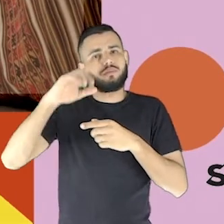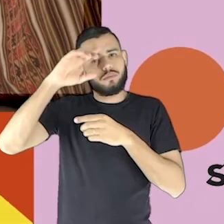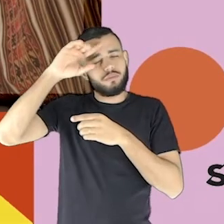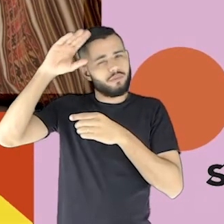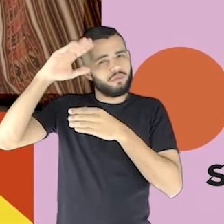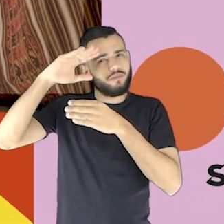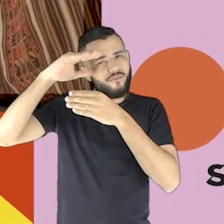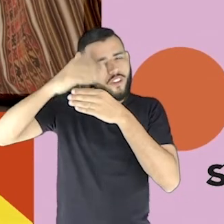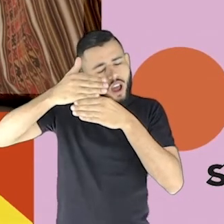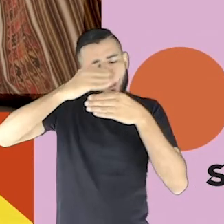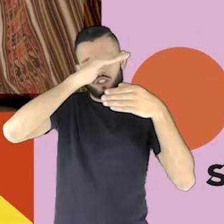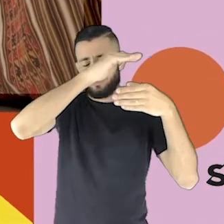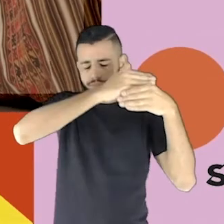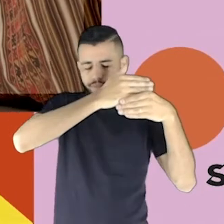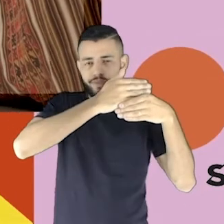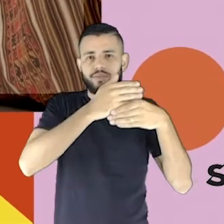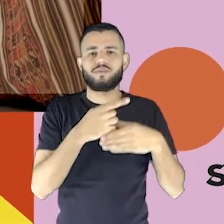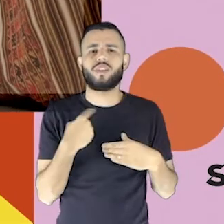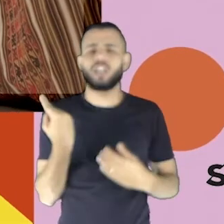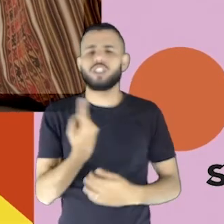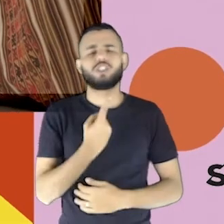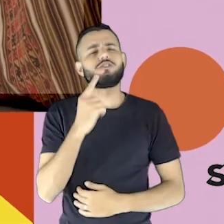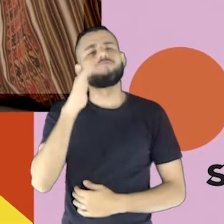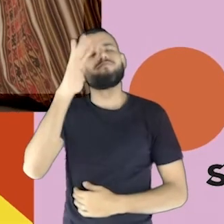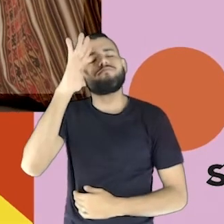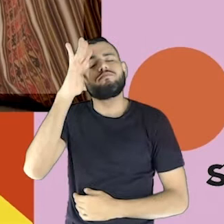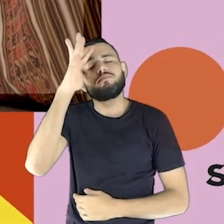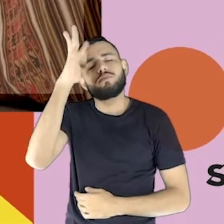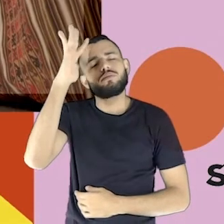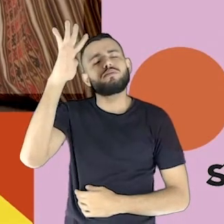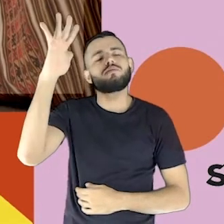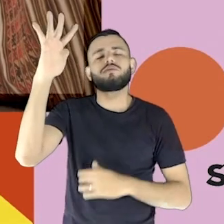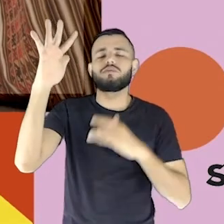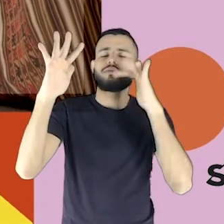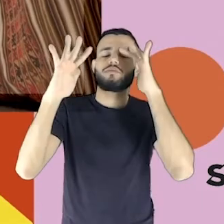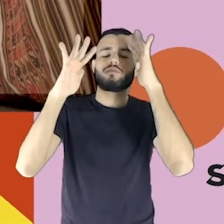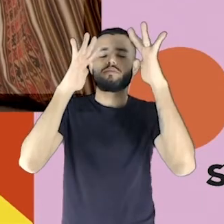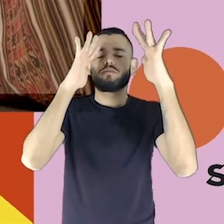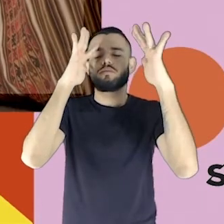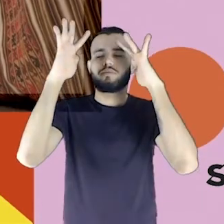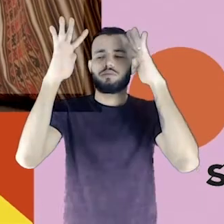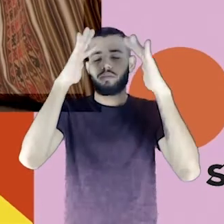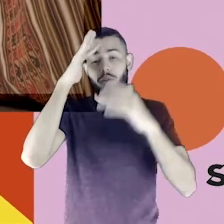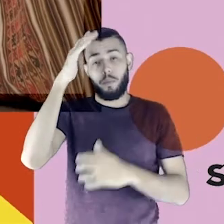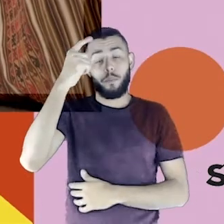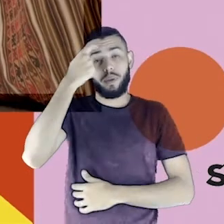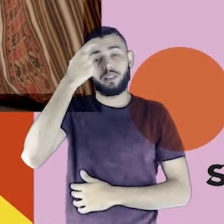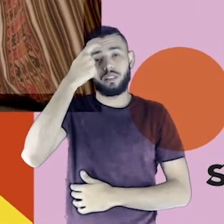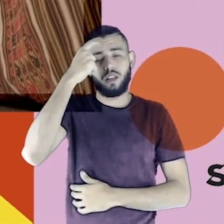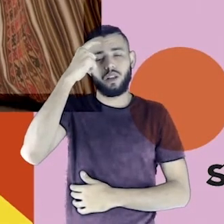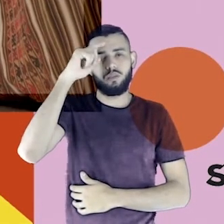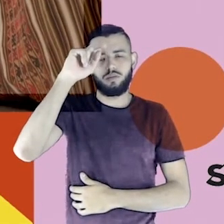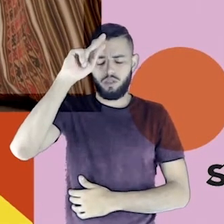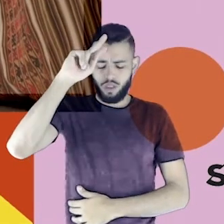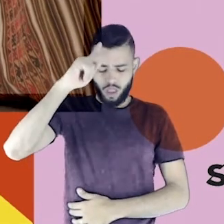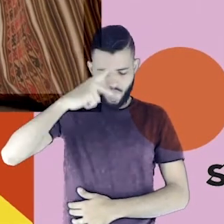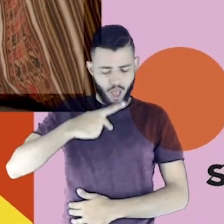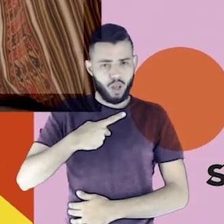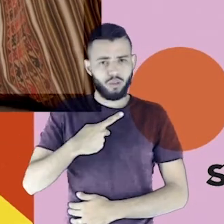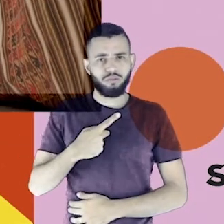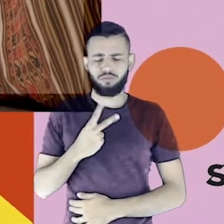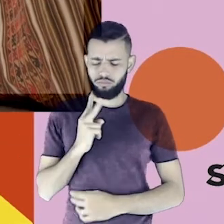A partir desse momento, a gente leva a nossa consciência para dentro. A gente fica muito tempo com o olhar externo,